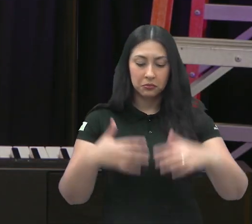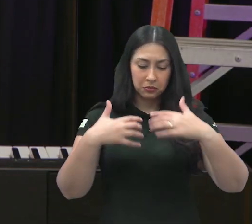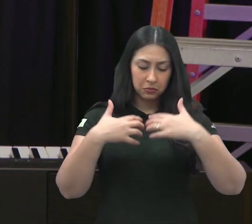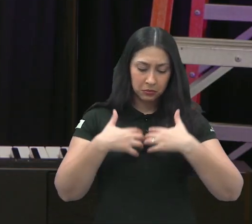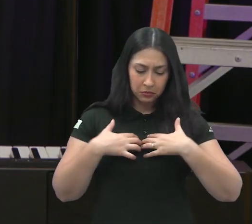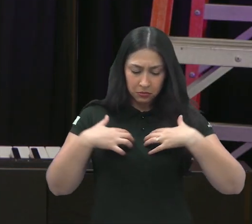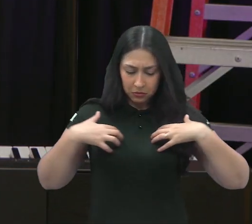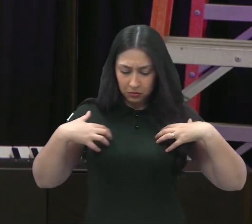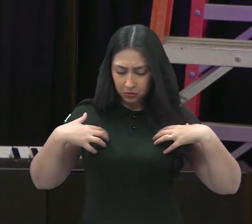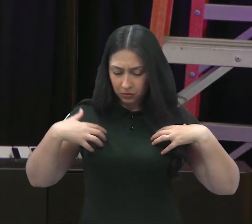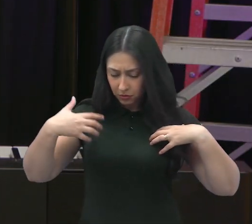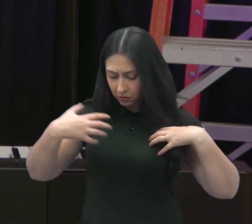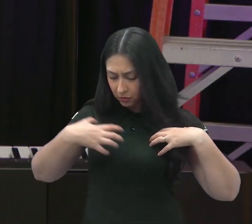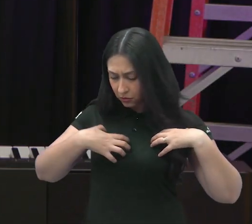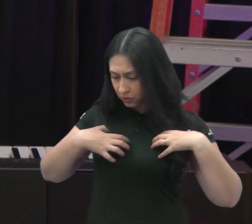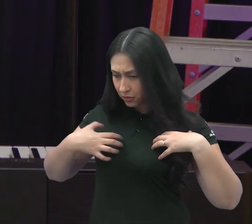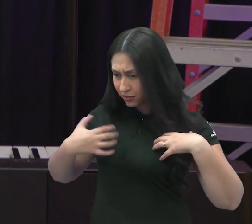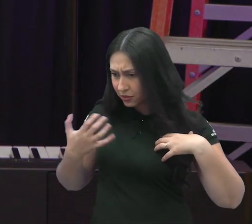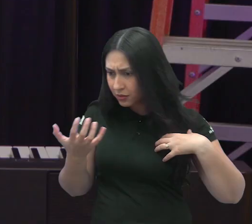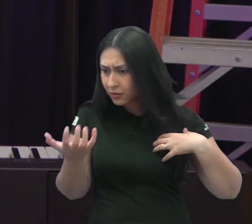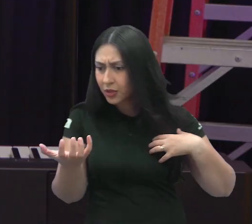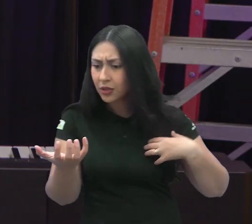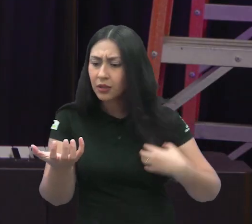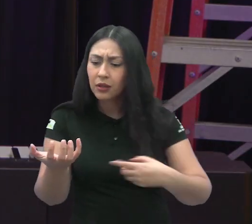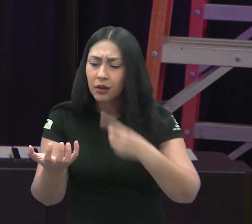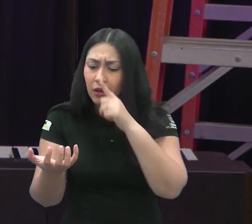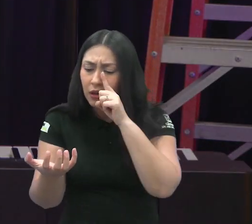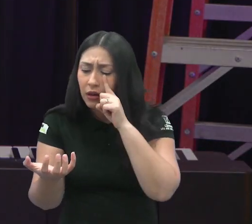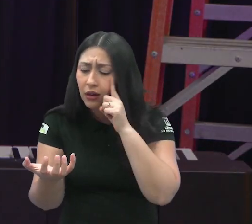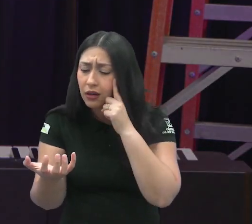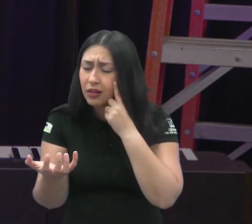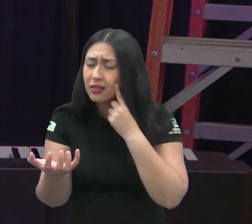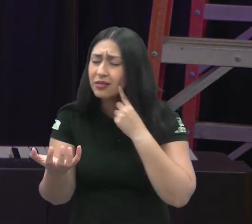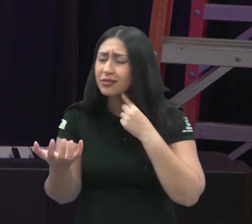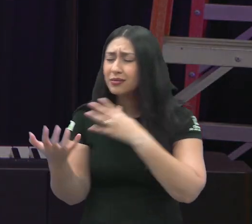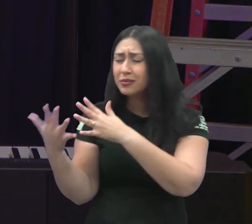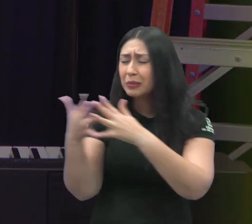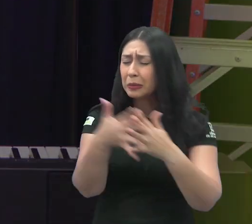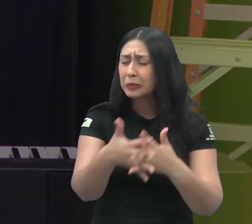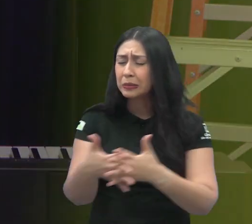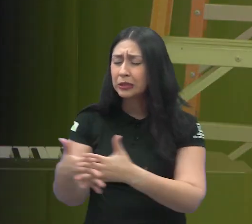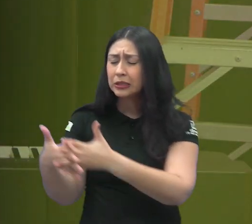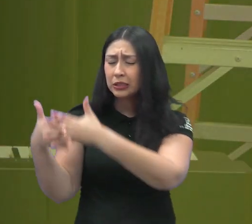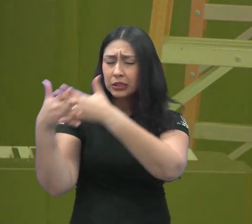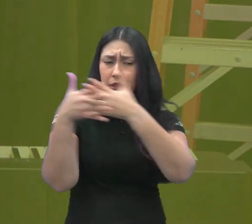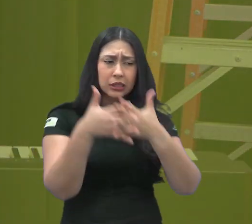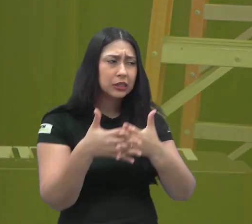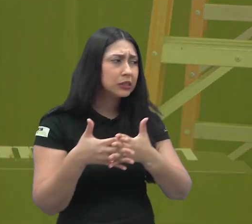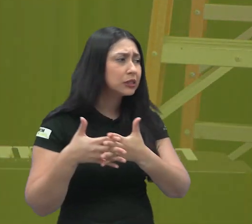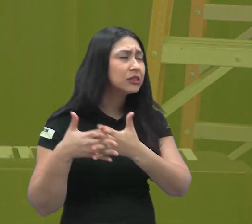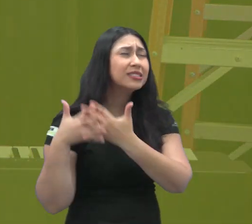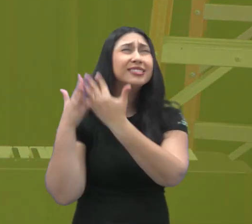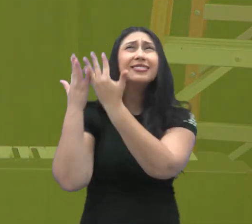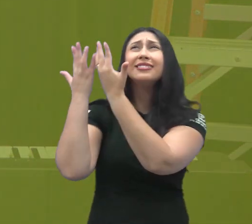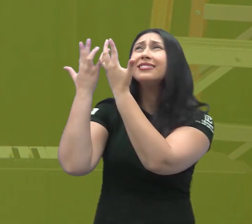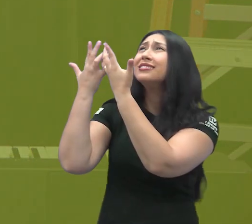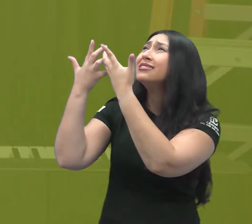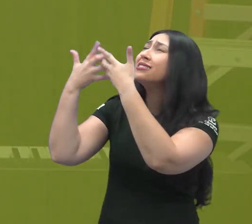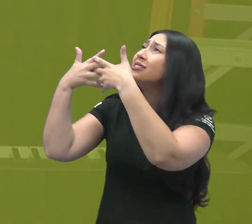Partes de mim choram na contramão do